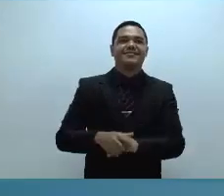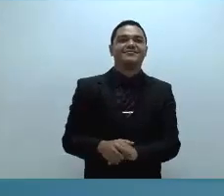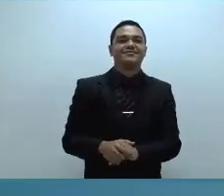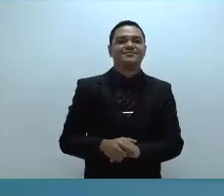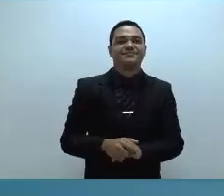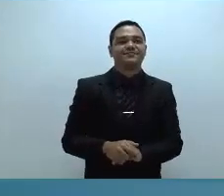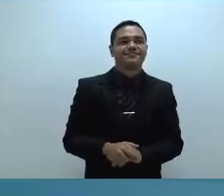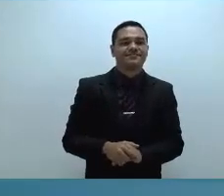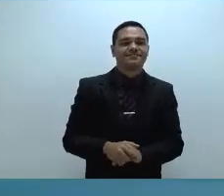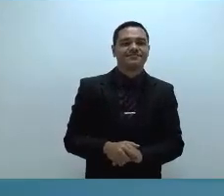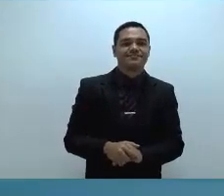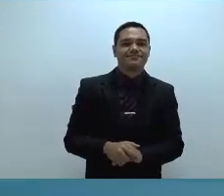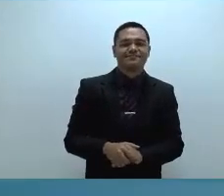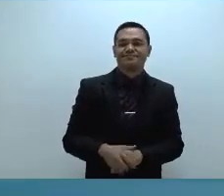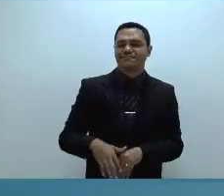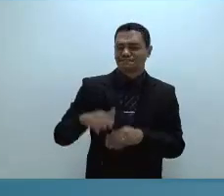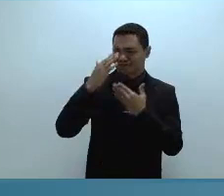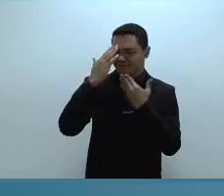desembargador Rômulo.